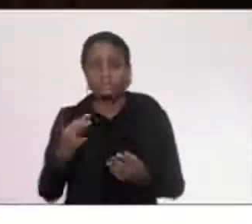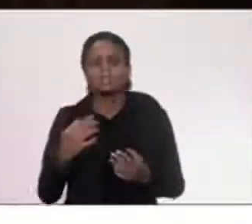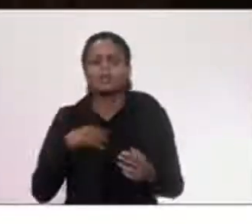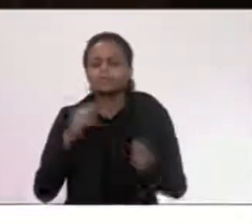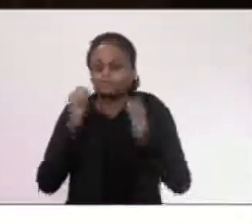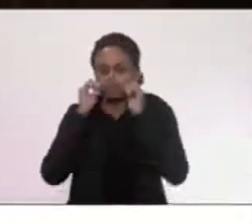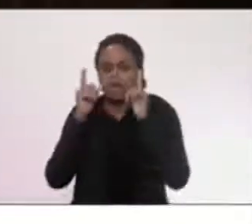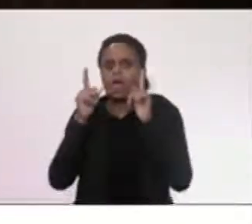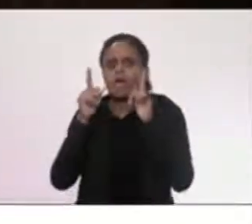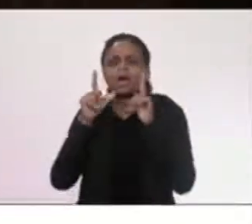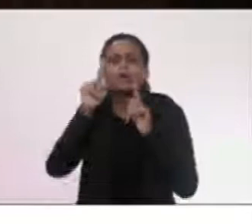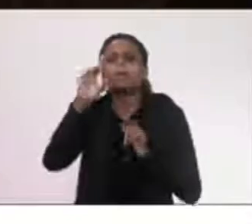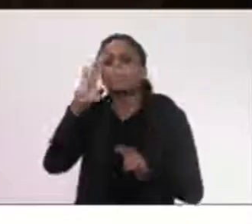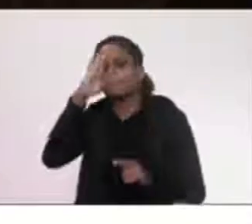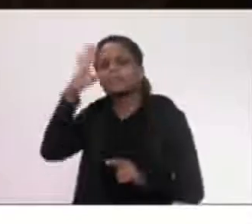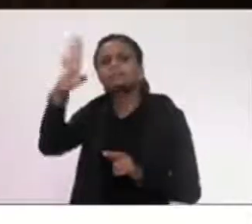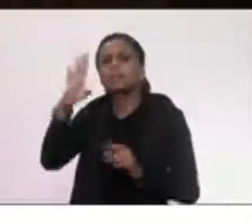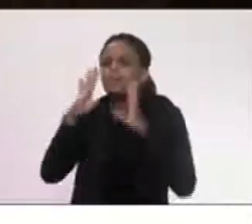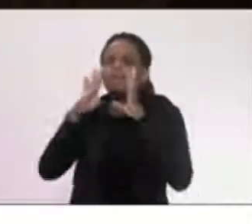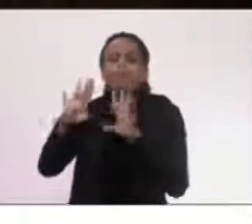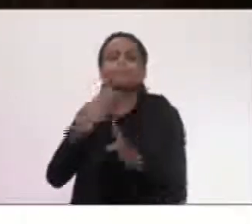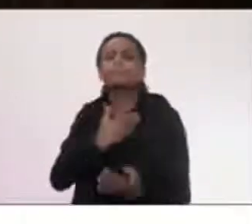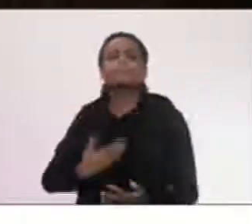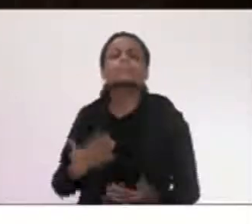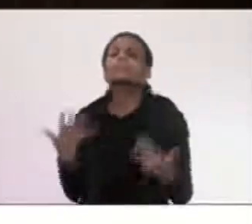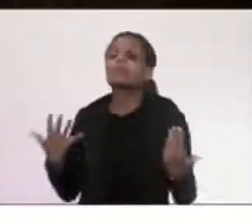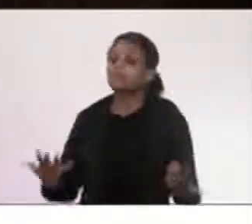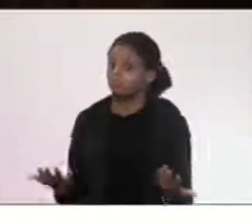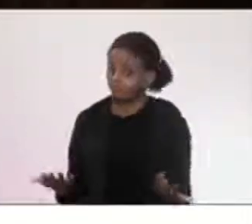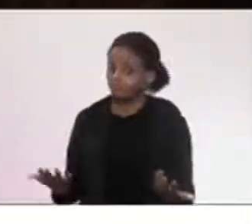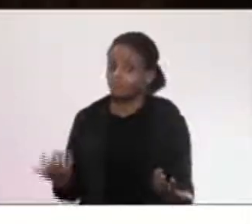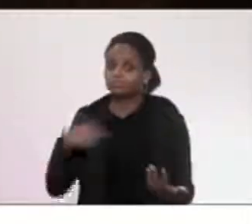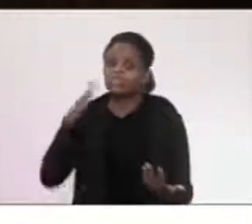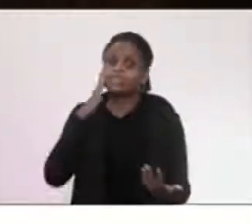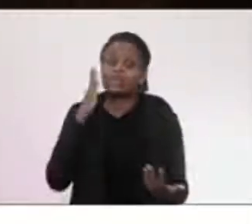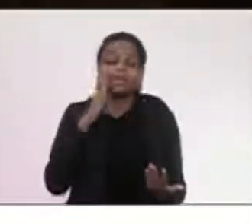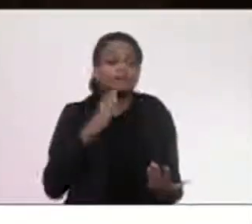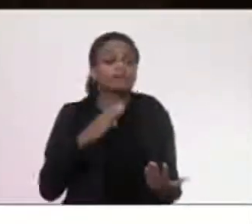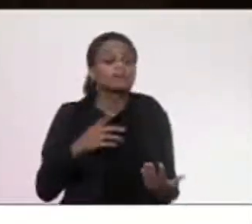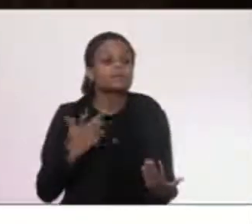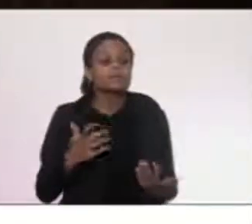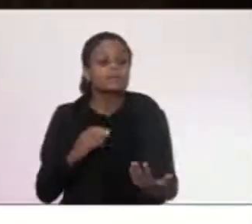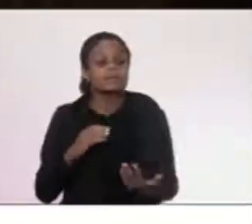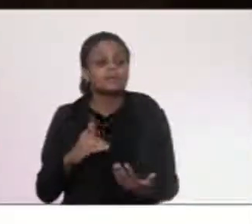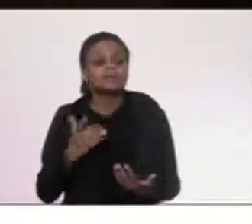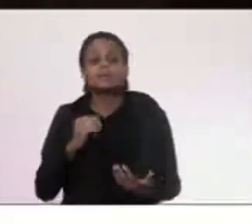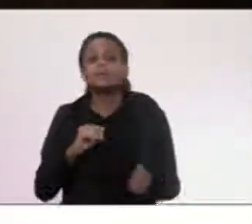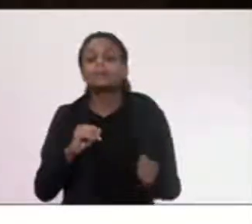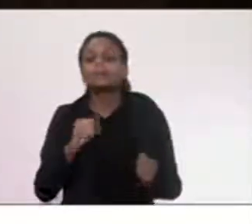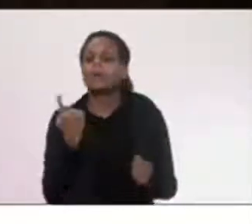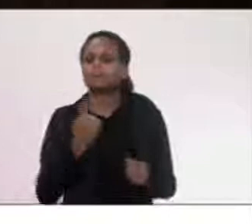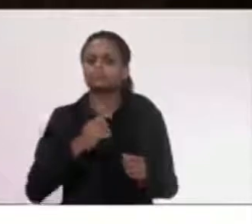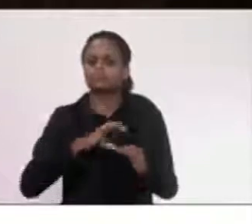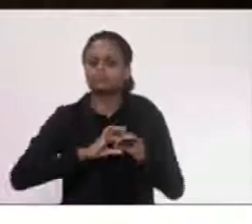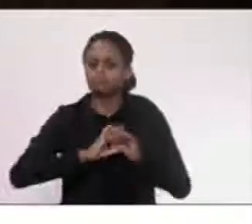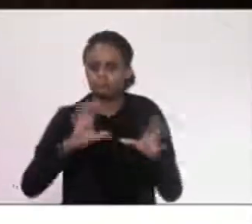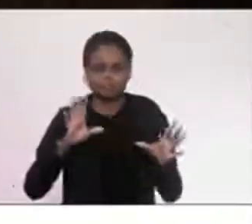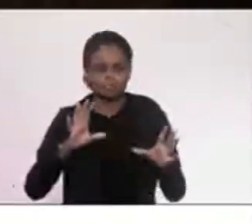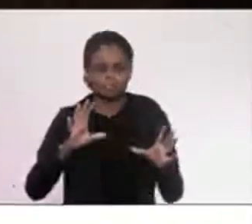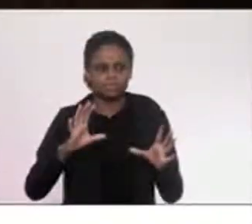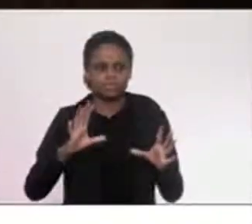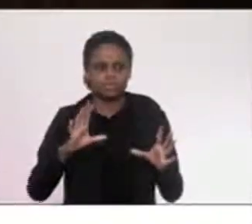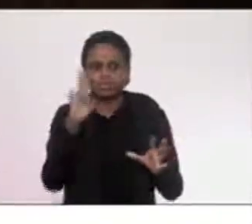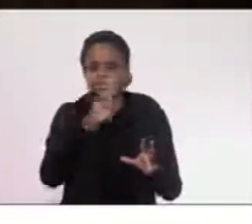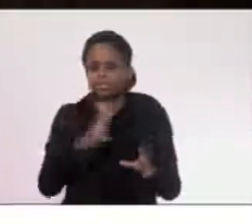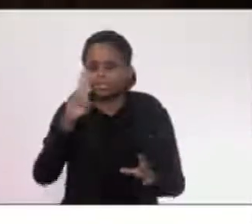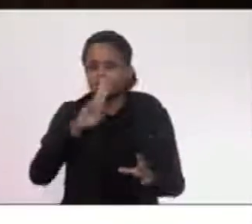Quais são as prioridades desse governo? Sem dúvida nenhuma, uma autonomia das universidades estaduais também está colocada em risco aqui no